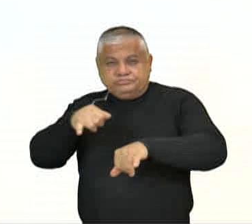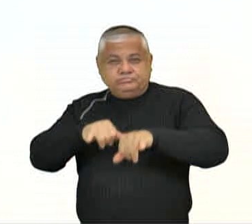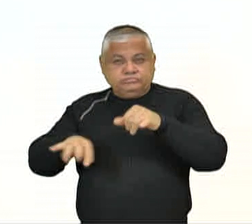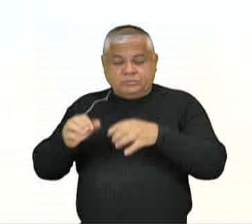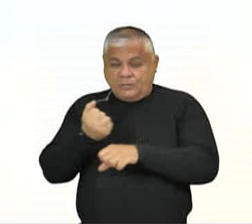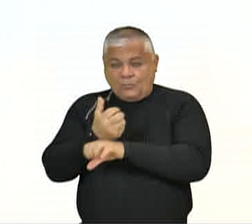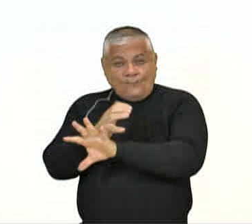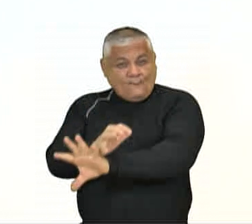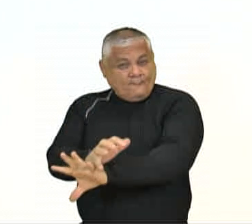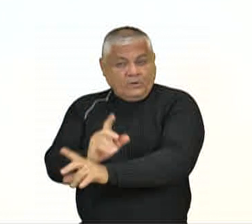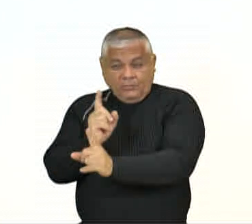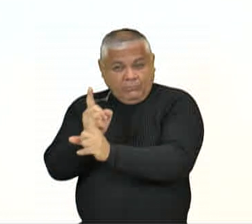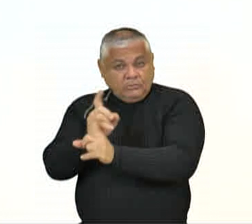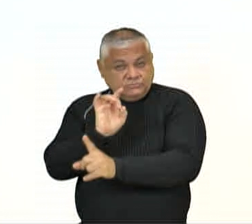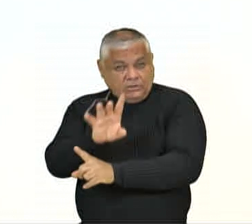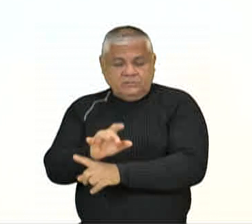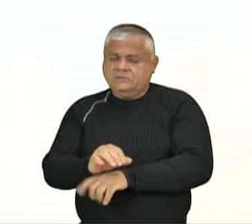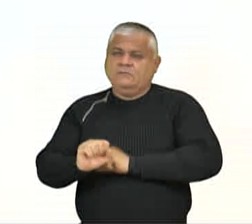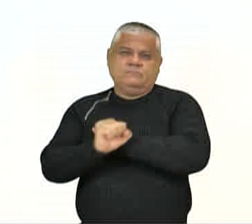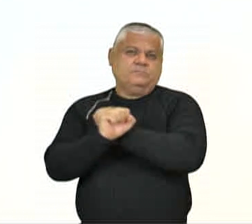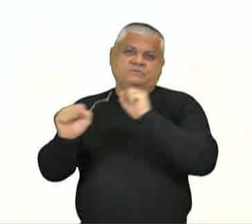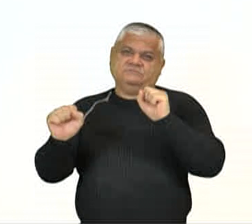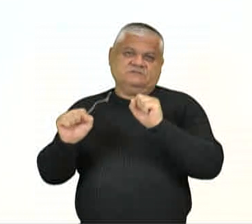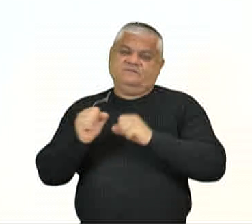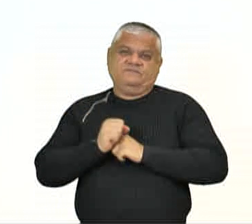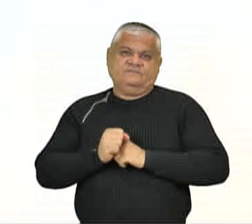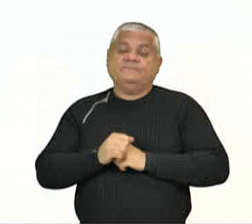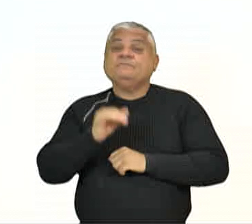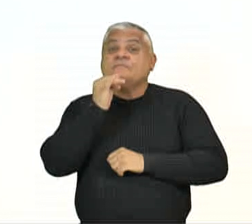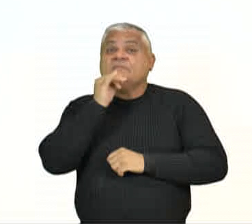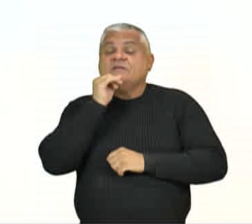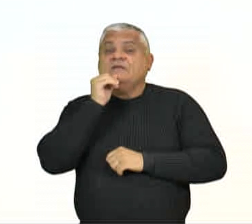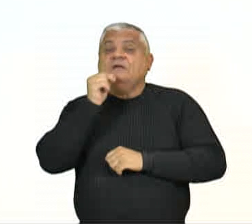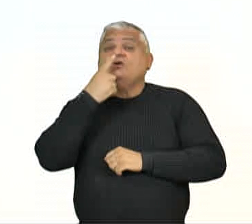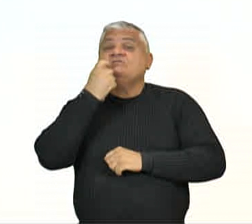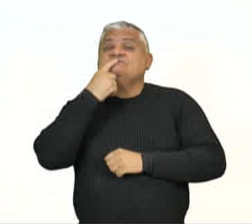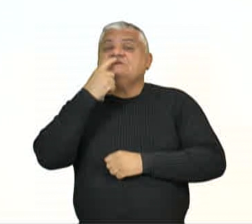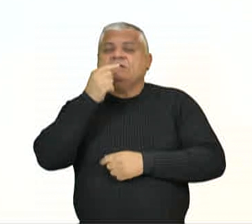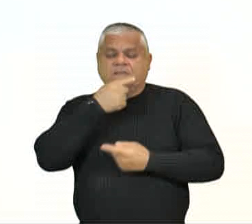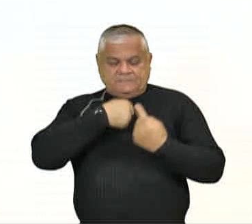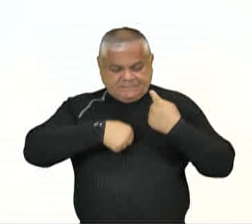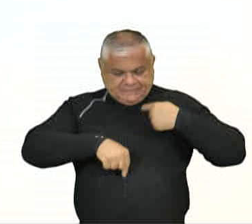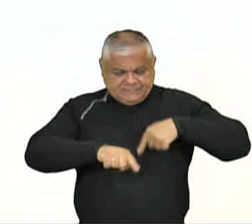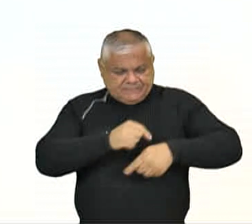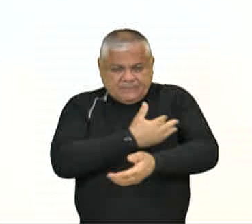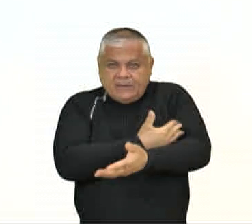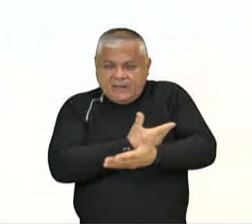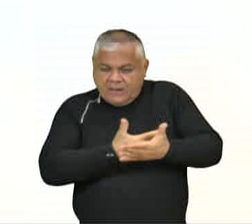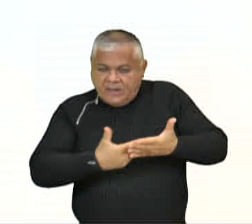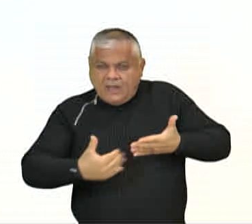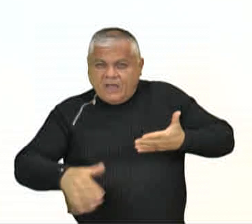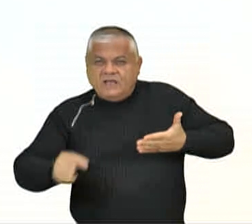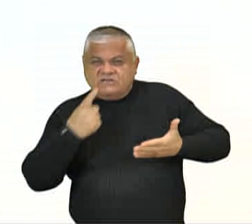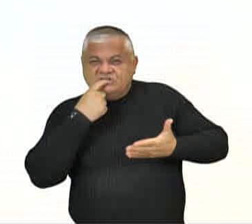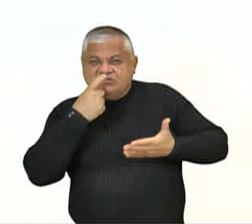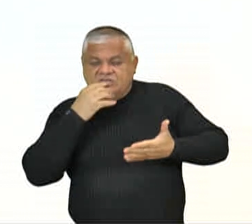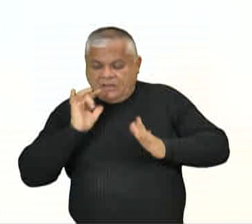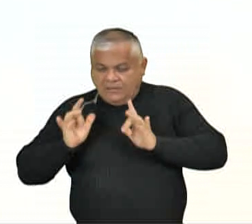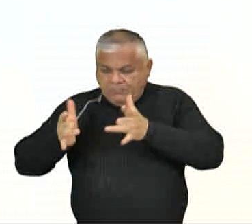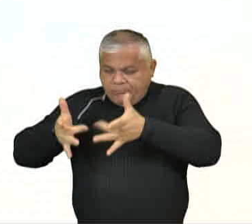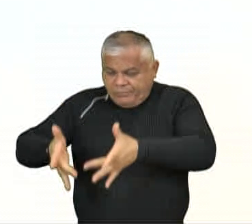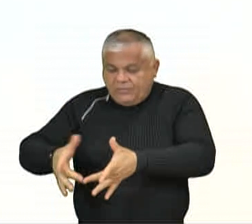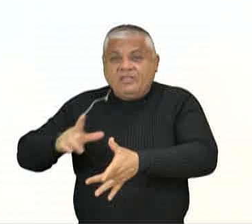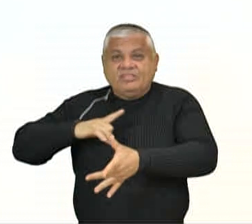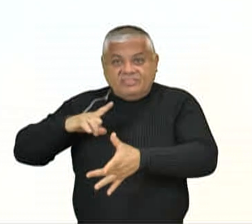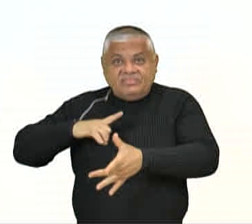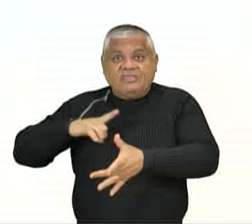partir de fósseis encontrados. Porque por mais que o sangue do dinossauro tenha sido encontrado em resina âmbar, né, que é